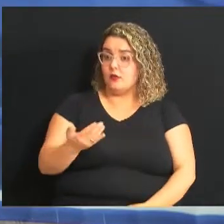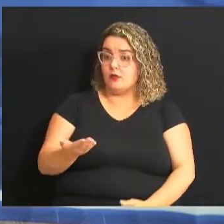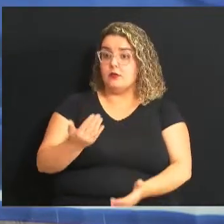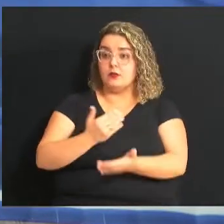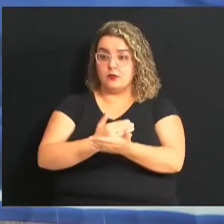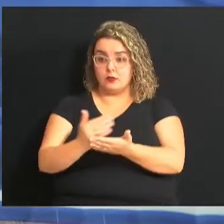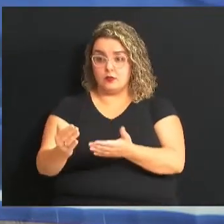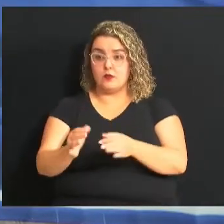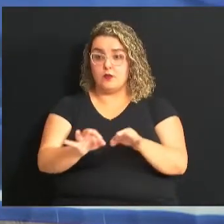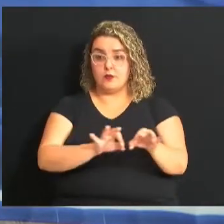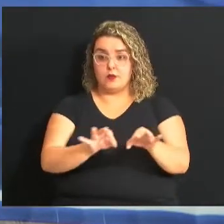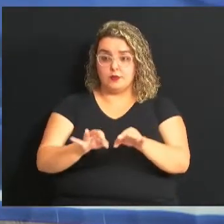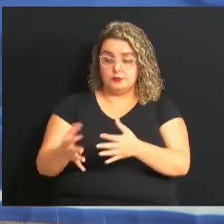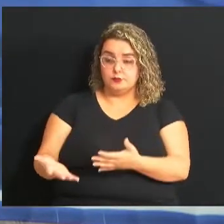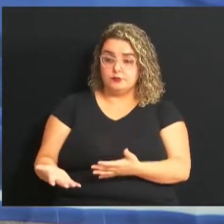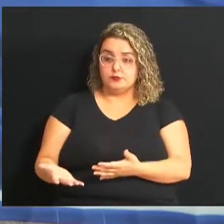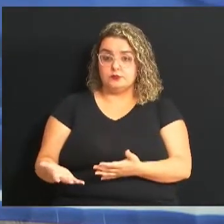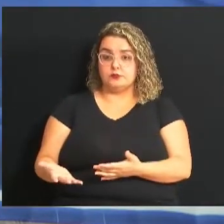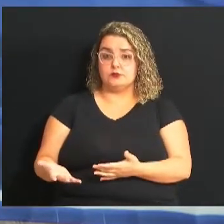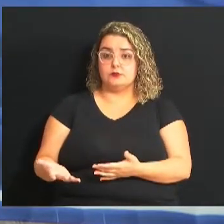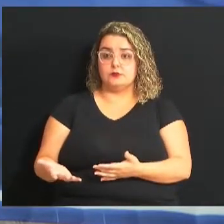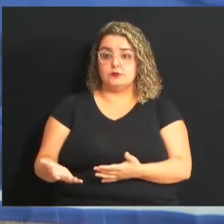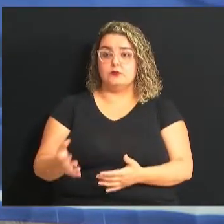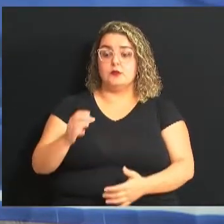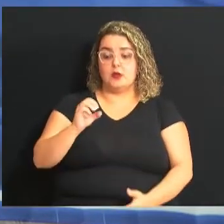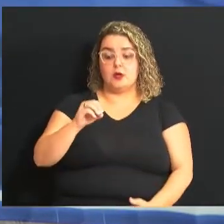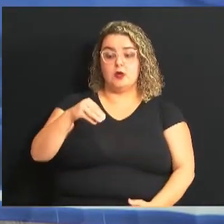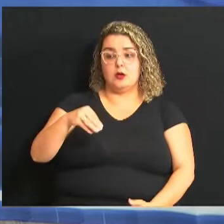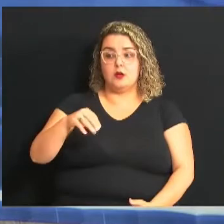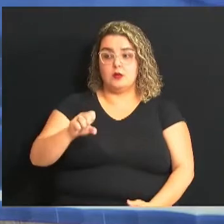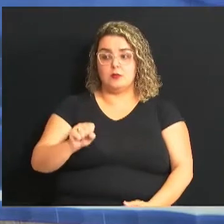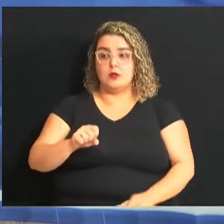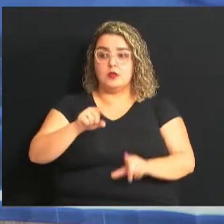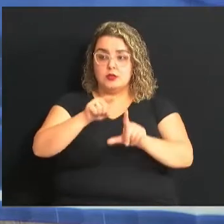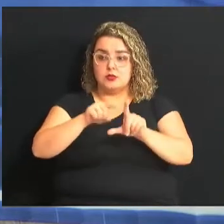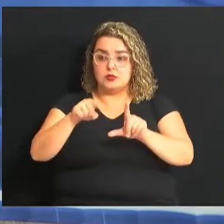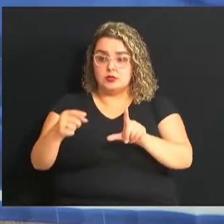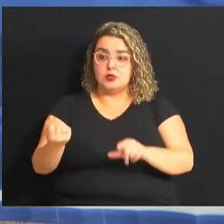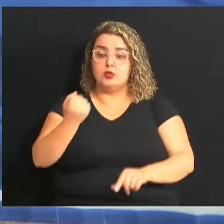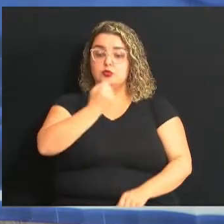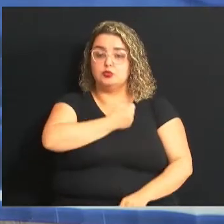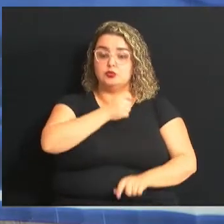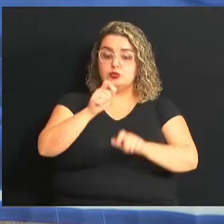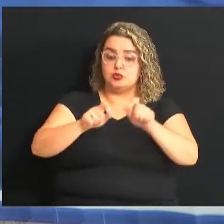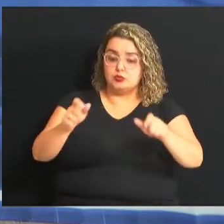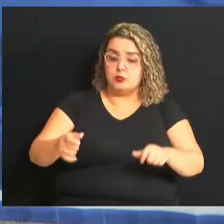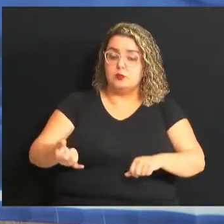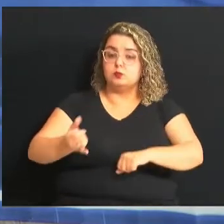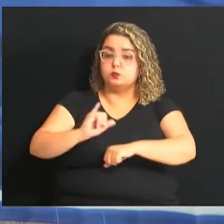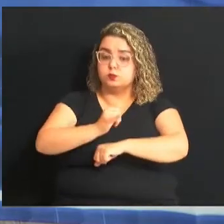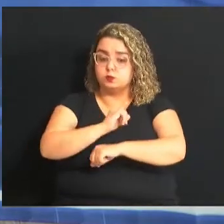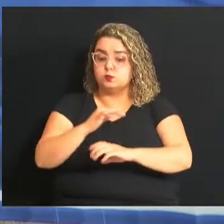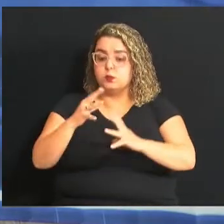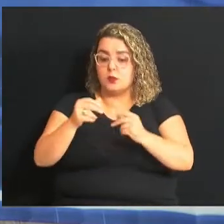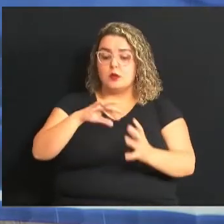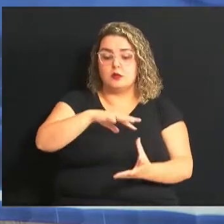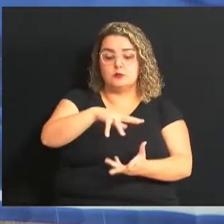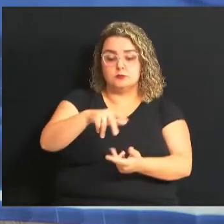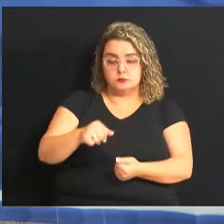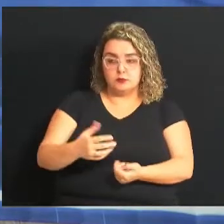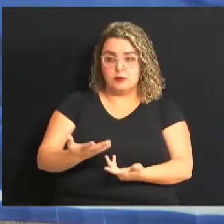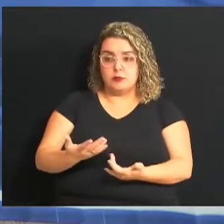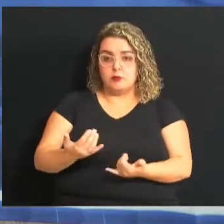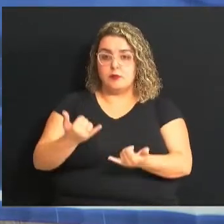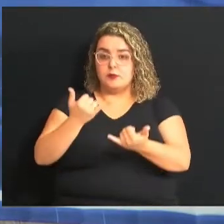do programa sobre a estimativa aí da OMS em relação ao número de pessoas obesas em todo o mundo. Parte